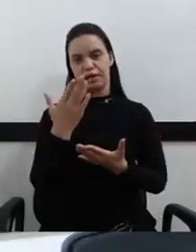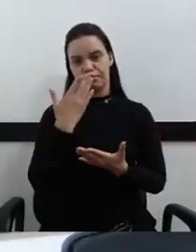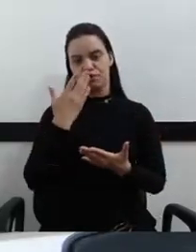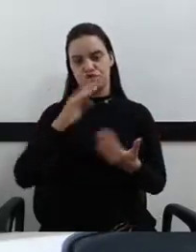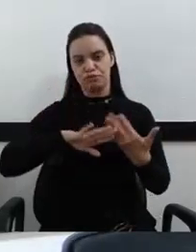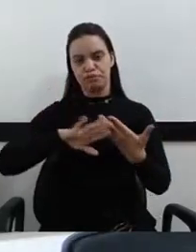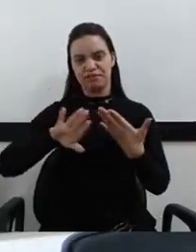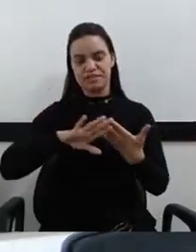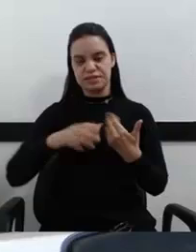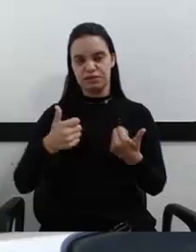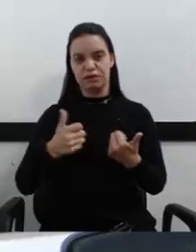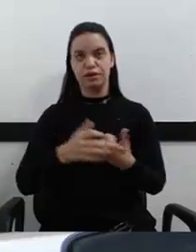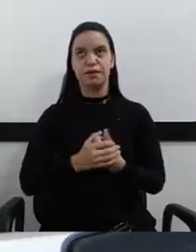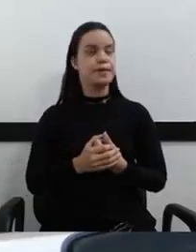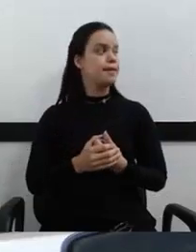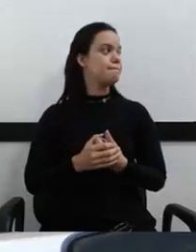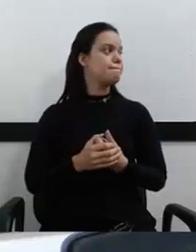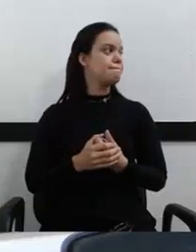mudança do prazo.